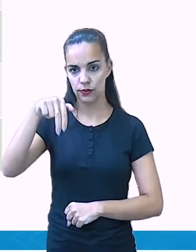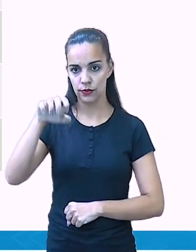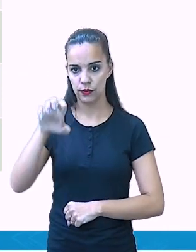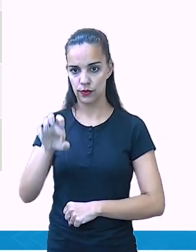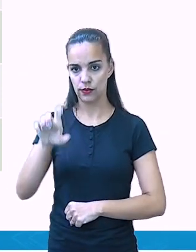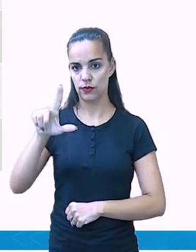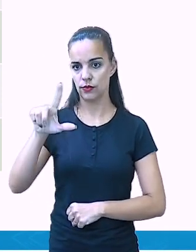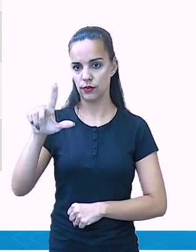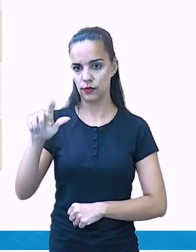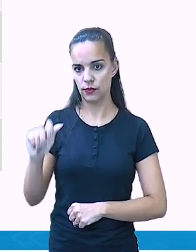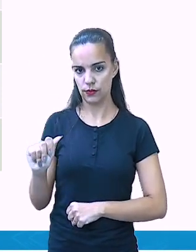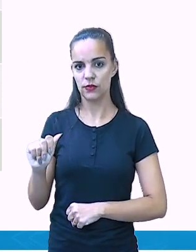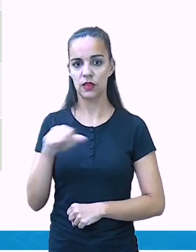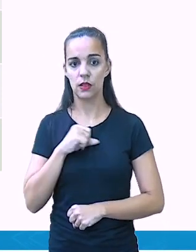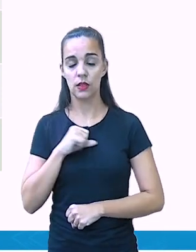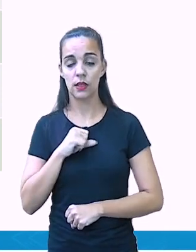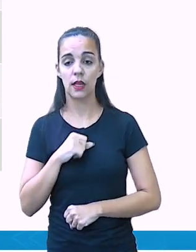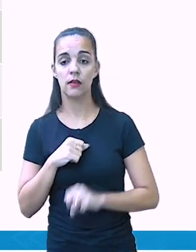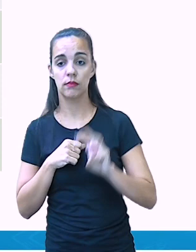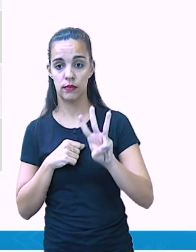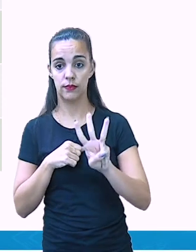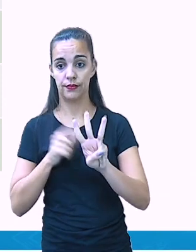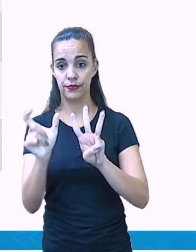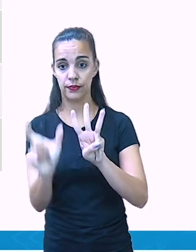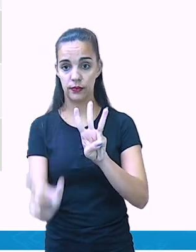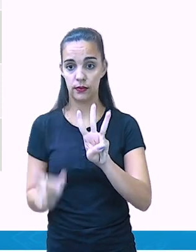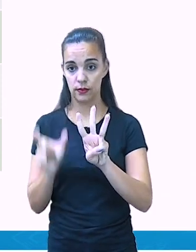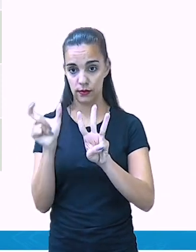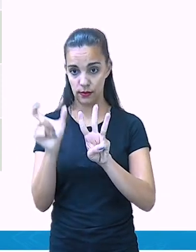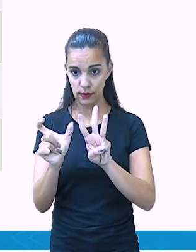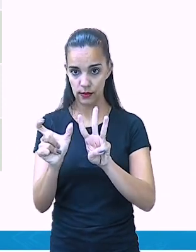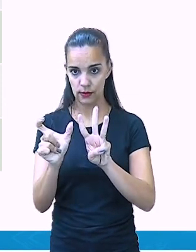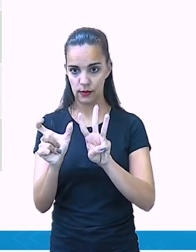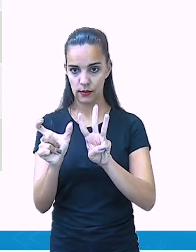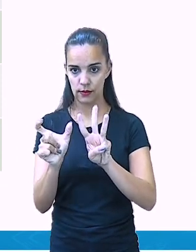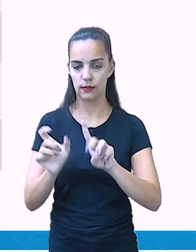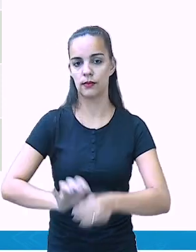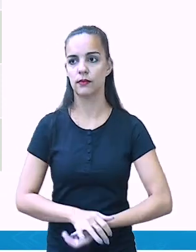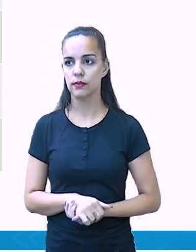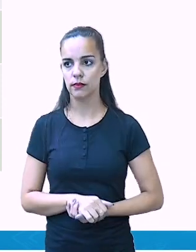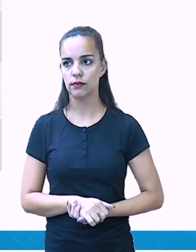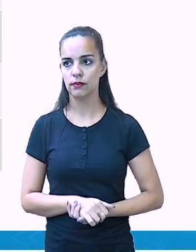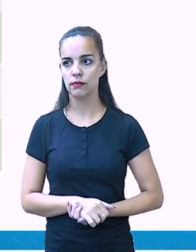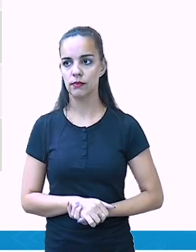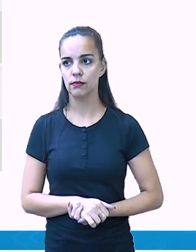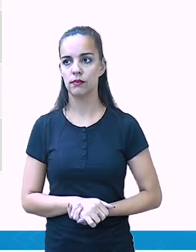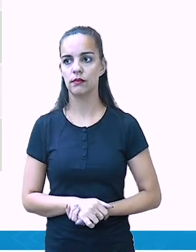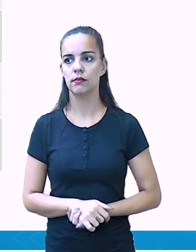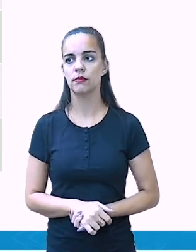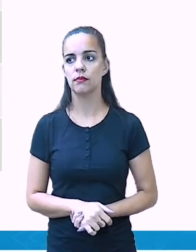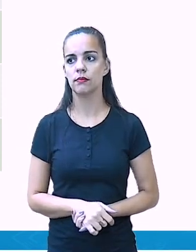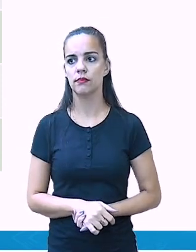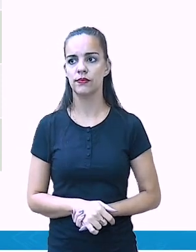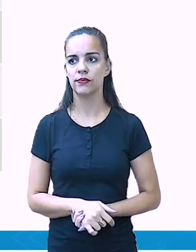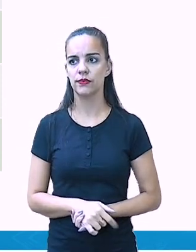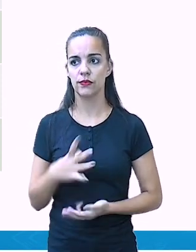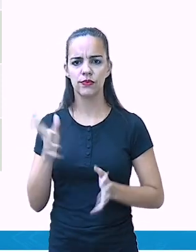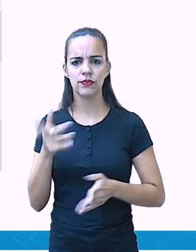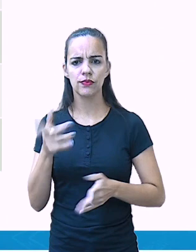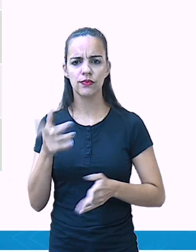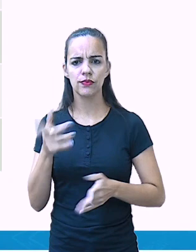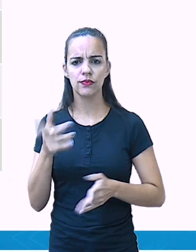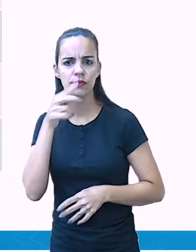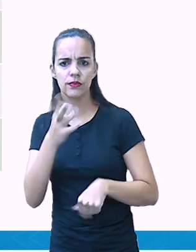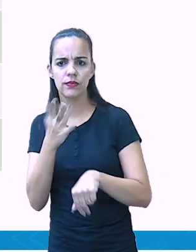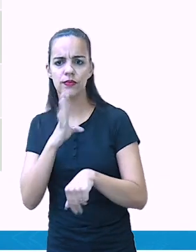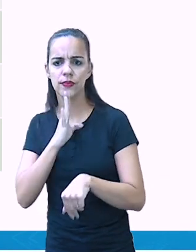janela. Olha lá, 3 sílabas, então ela é uma trissílaba. Também vocês vão encontrar exercício com